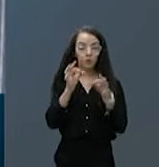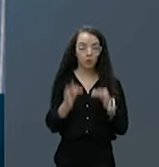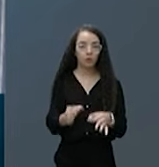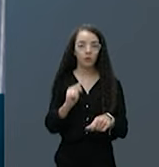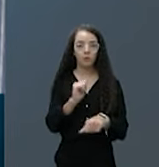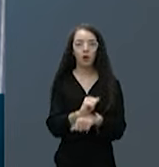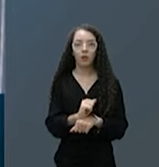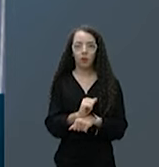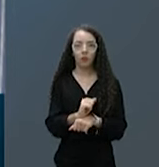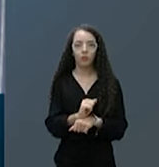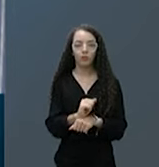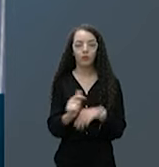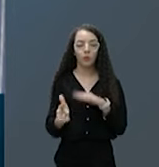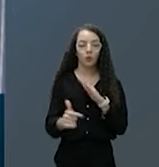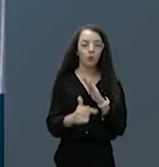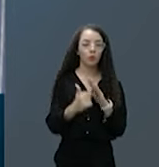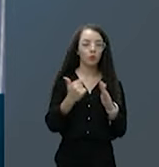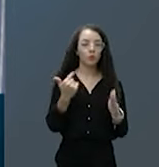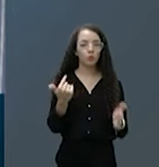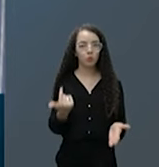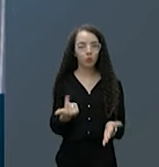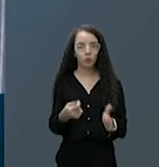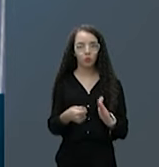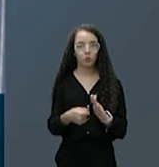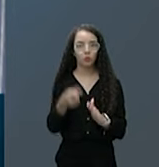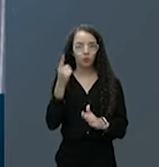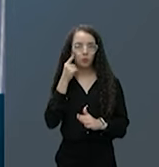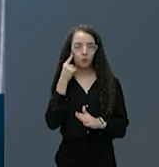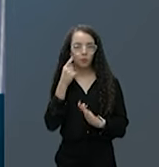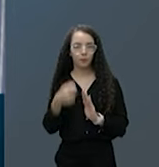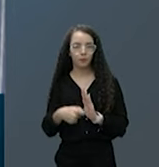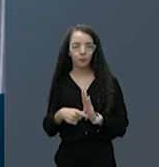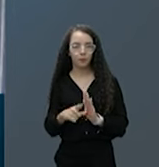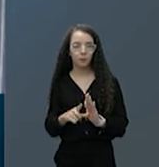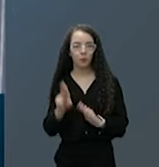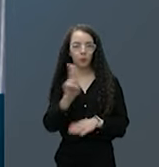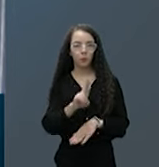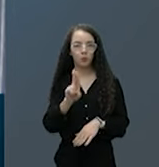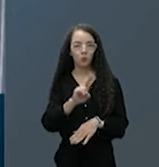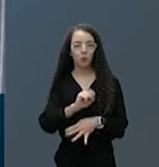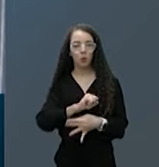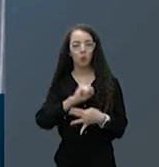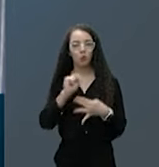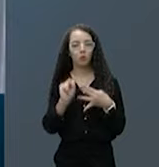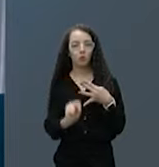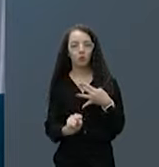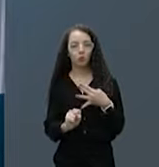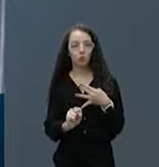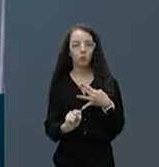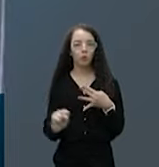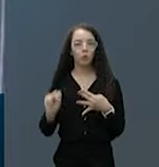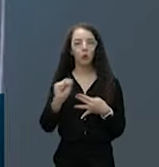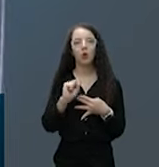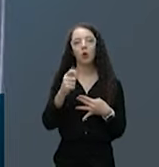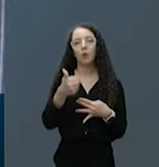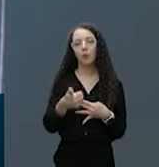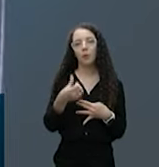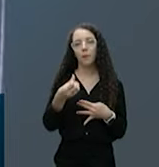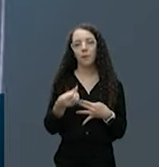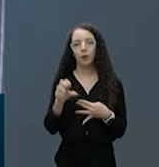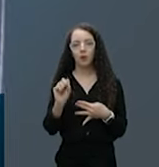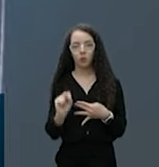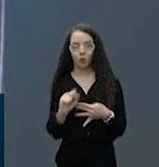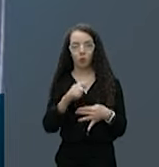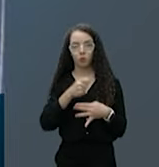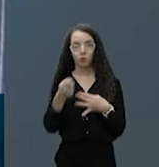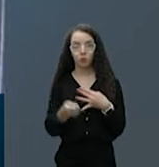segunda preliminar, aplicabilidade da súmula 168 do STJ, jurisprudência consolidada em